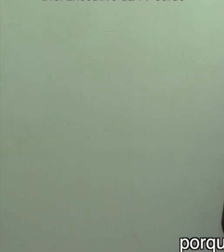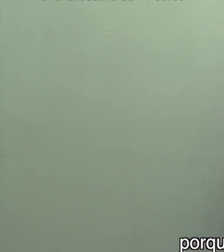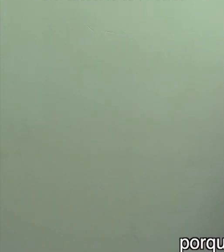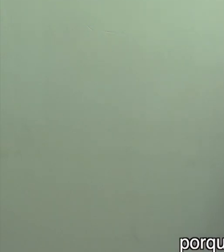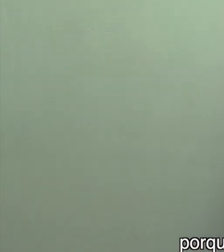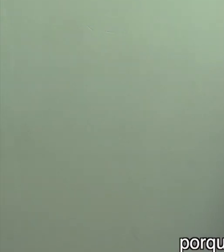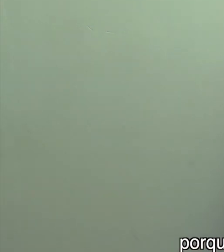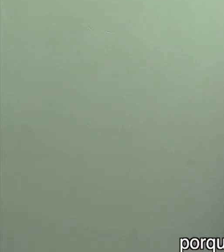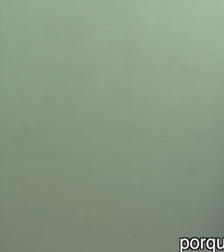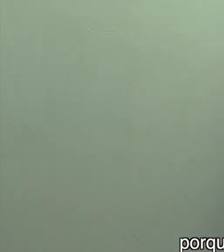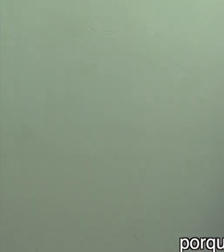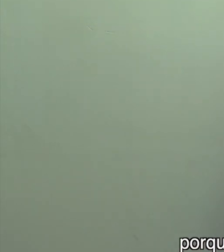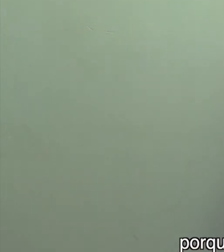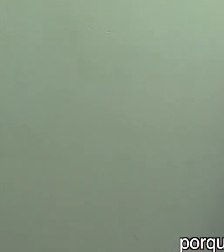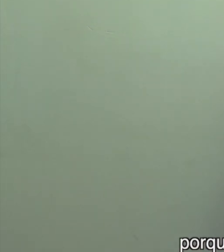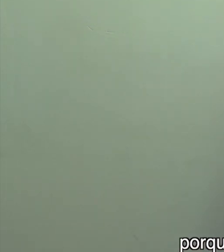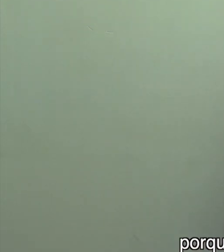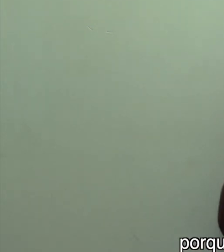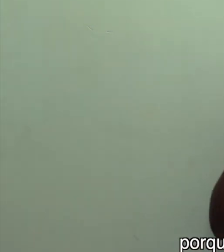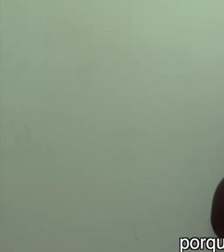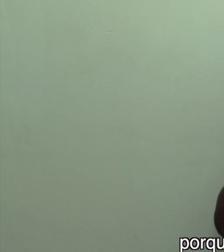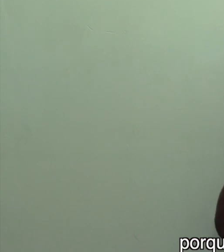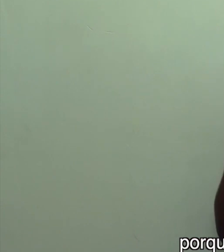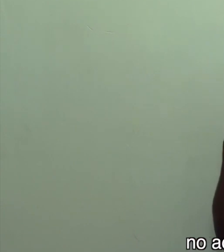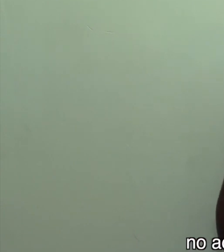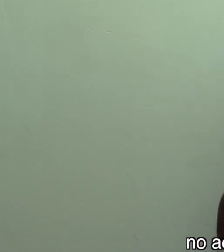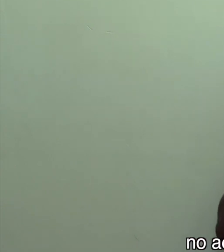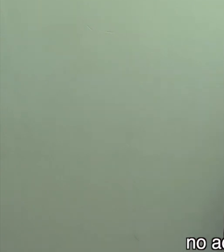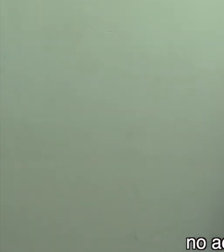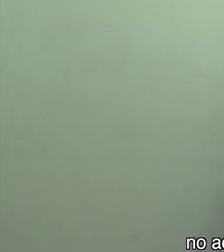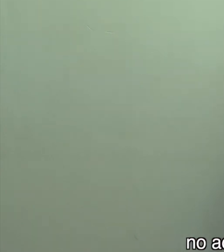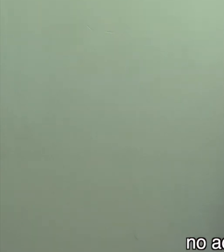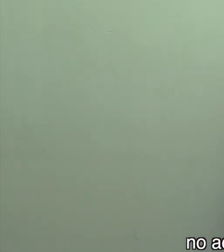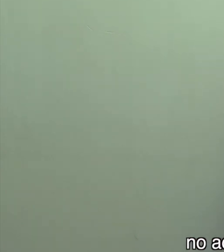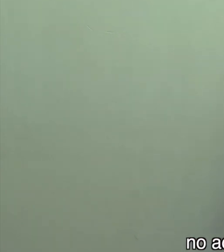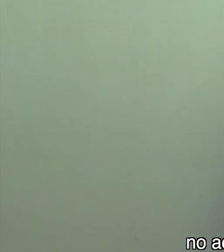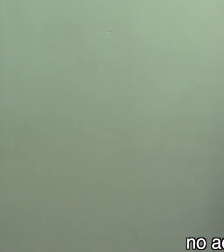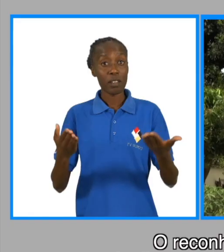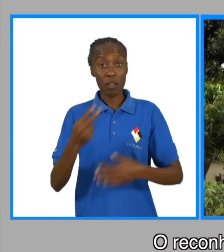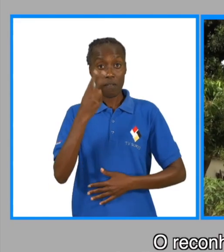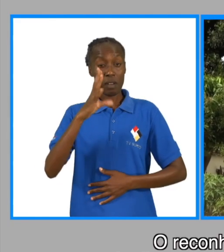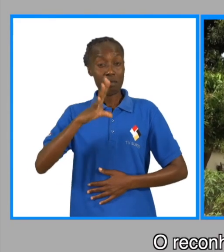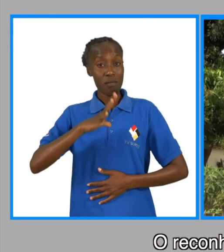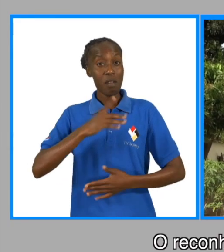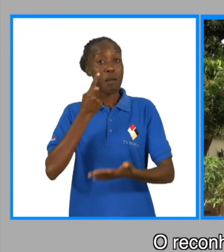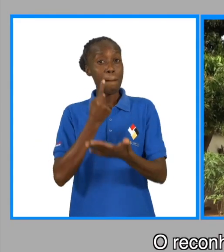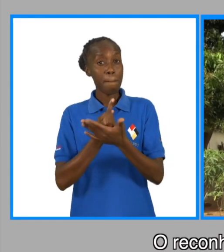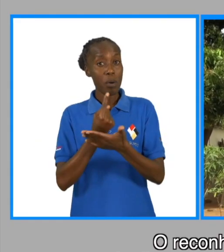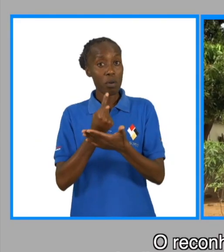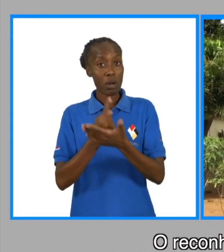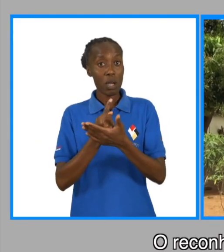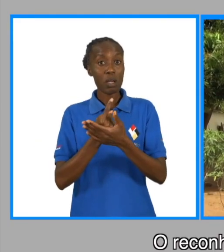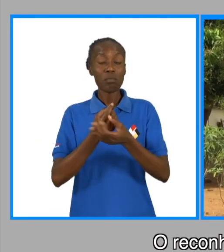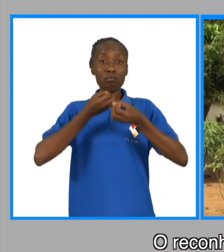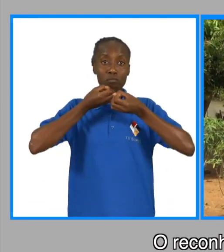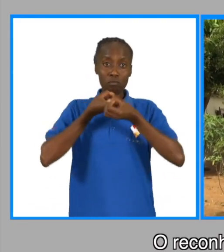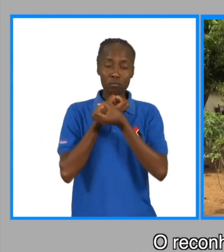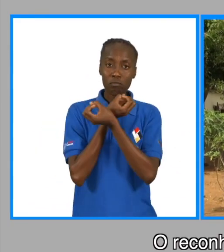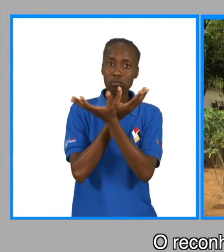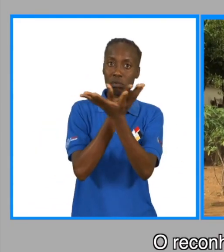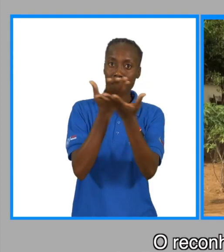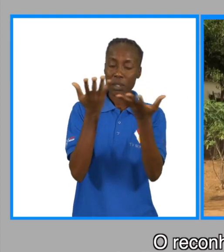porque tem ajudado muito as pessoas com deficiência a terem acesso à informação. O reconhecimento e a importância da